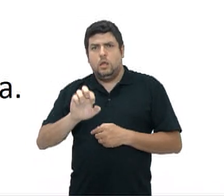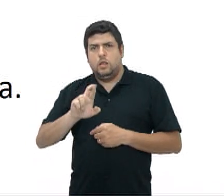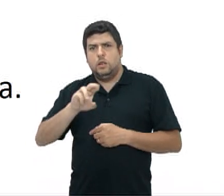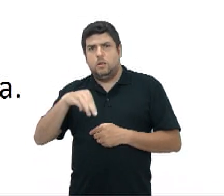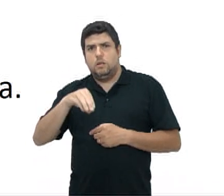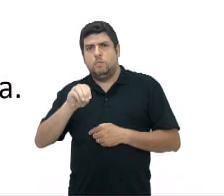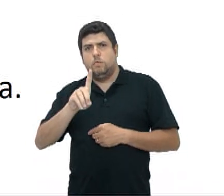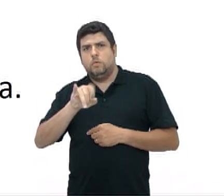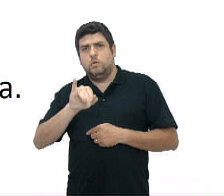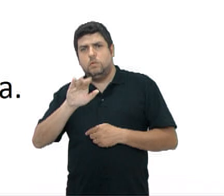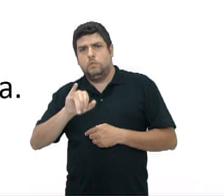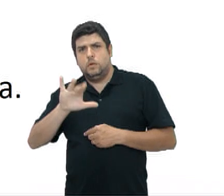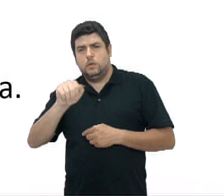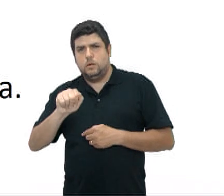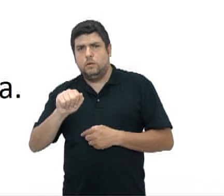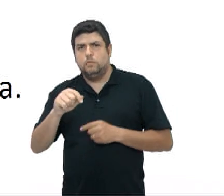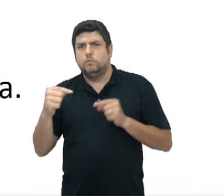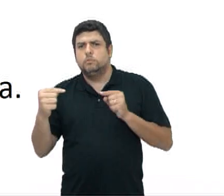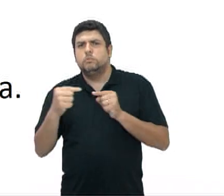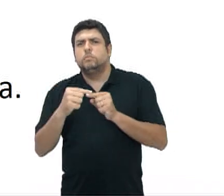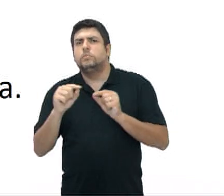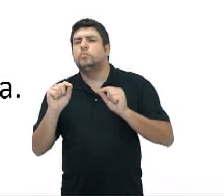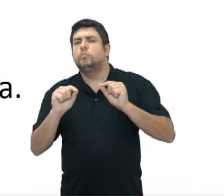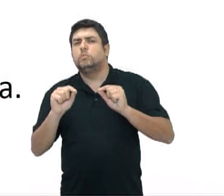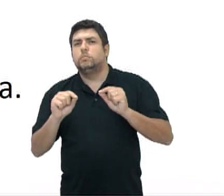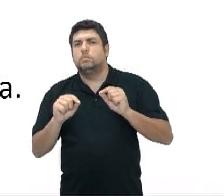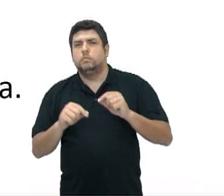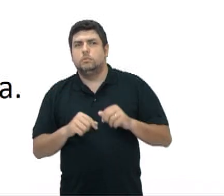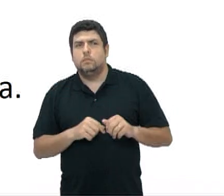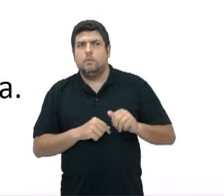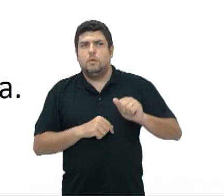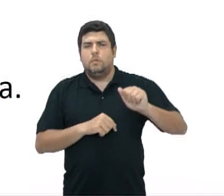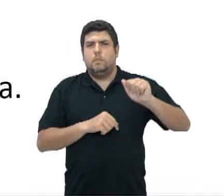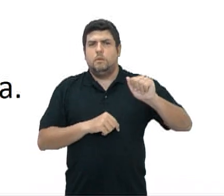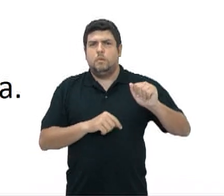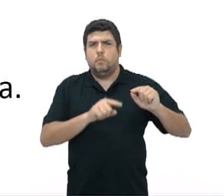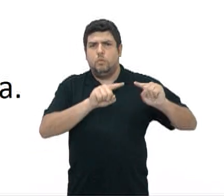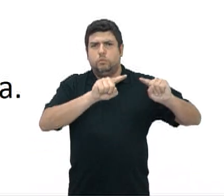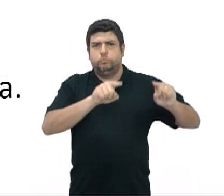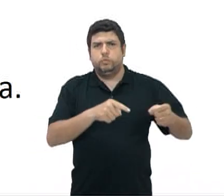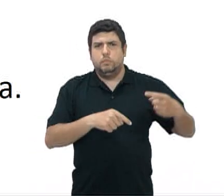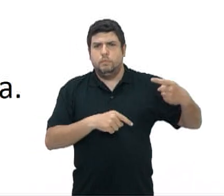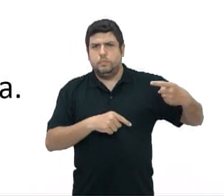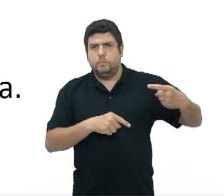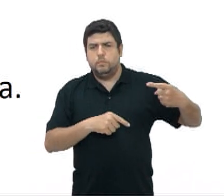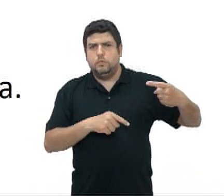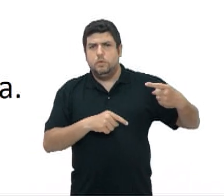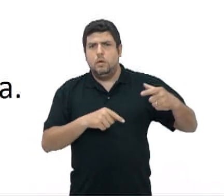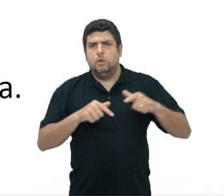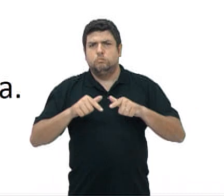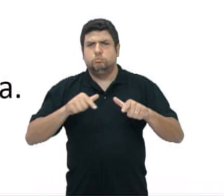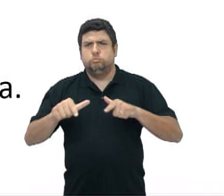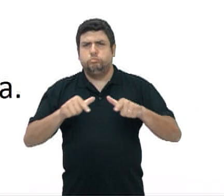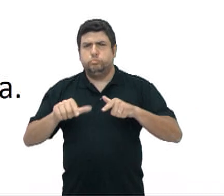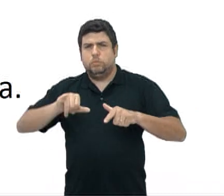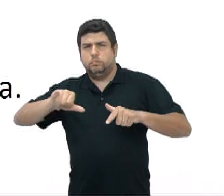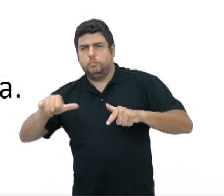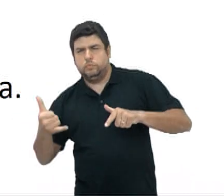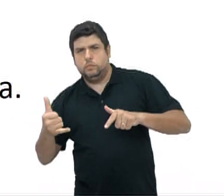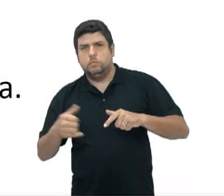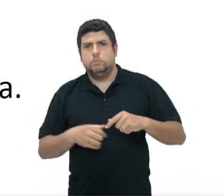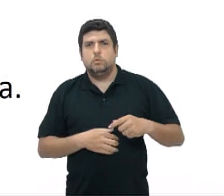associado a ou ao rendimento de uma máquina térmica. Segunda opção, desgaste